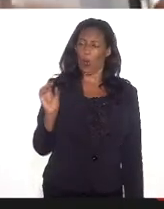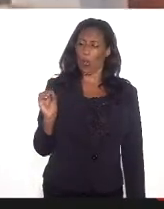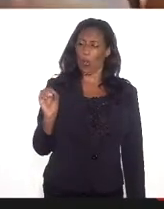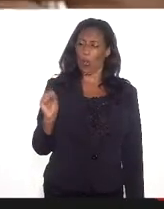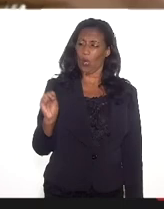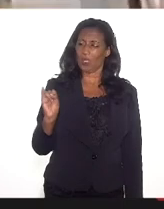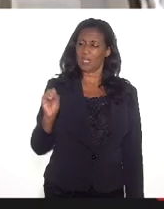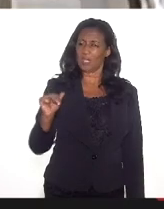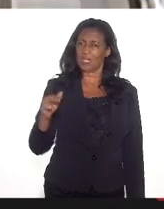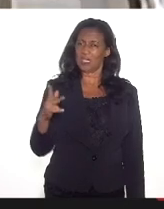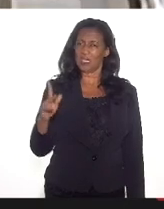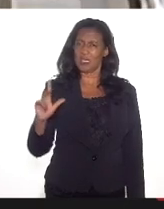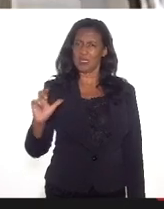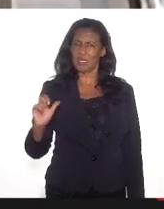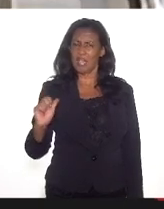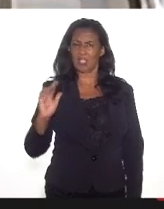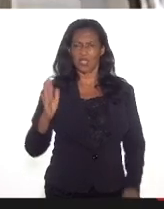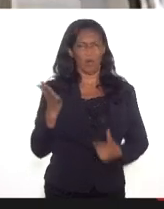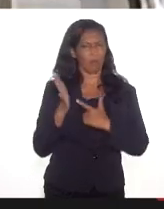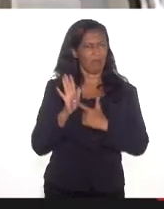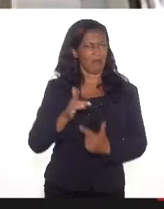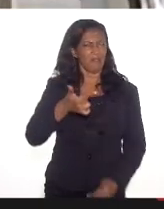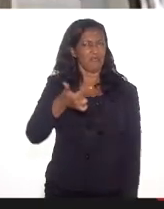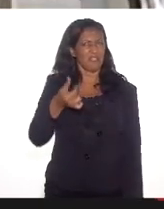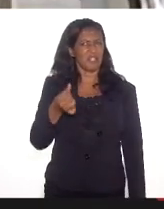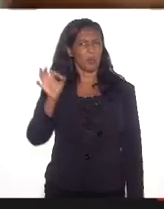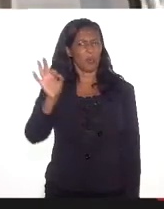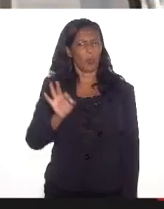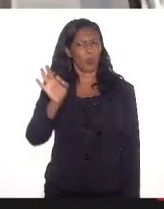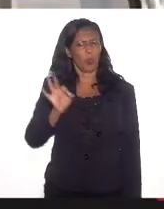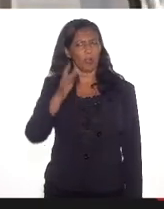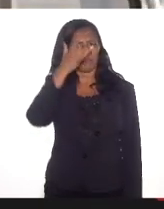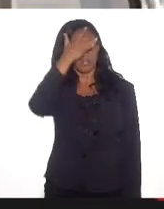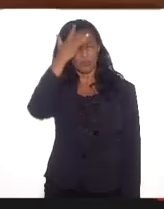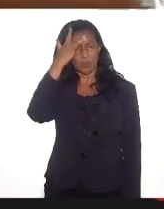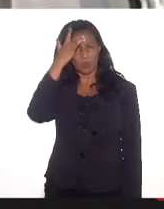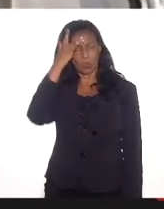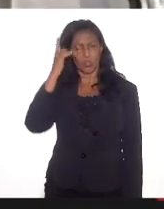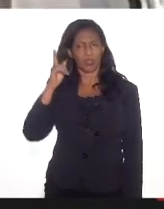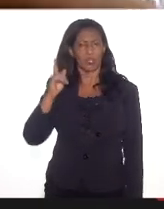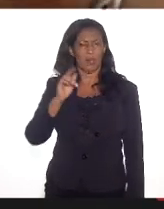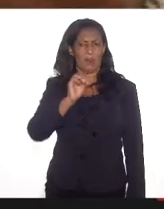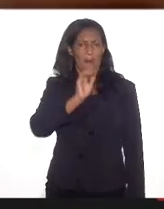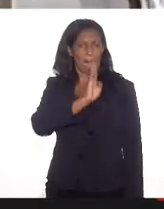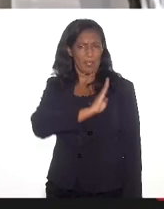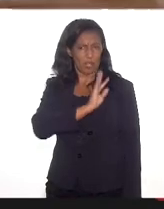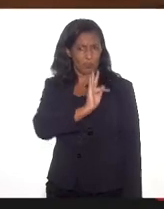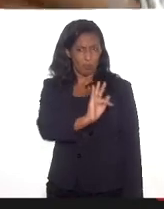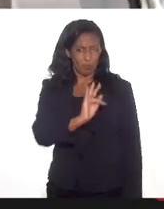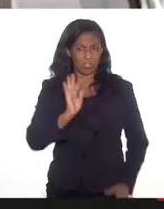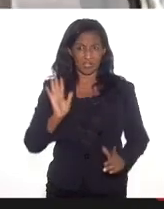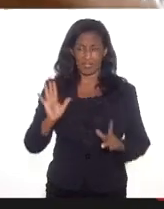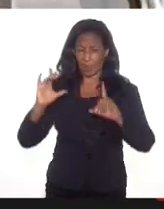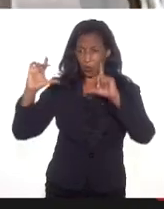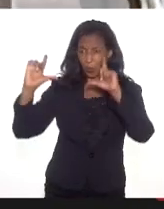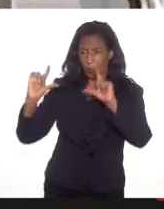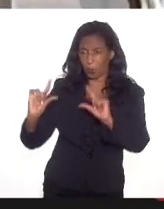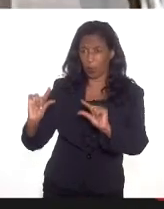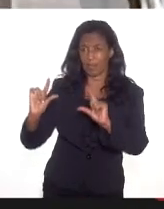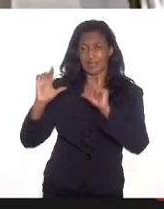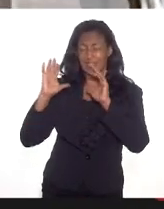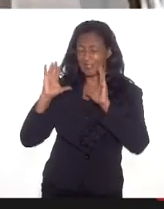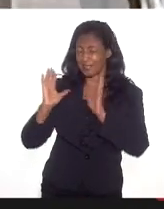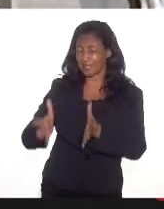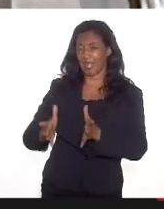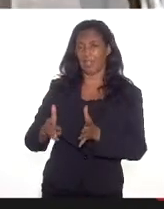população da Baixada em condições precárias de vida e esses números diminuem aumentam mas nunca chegam um